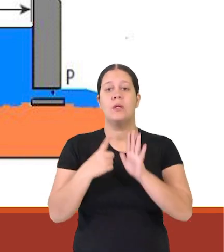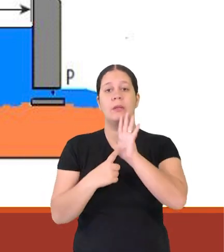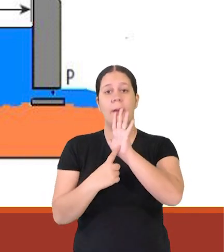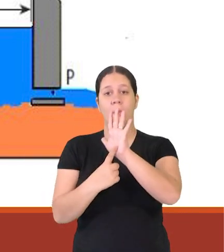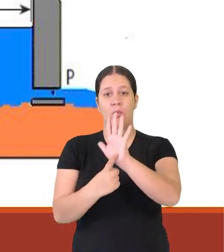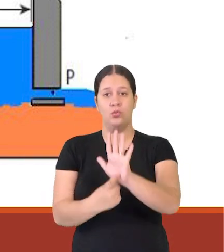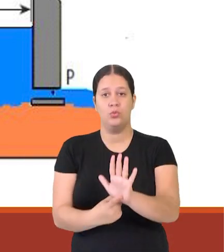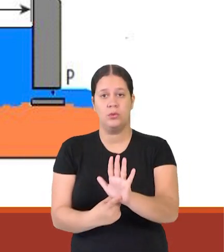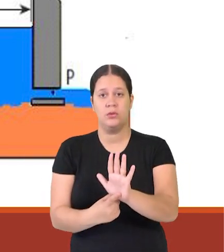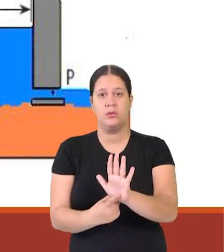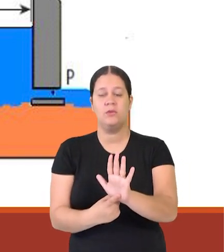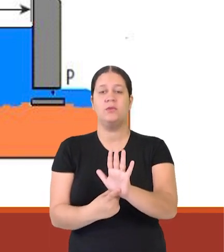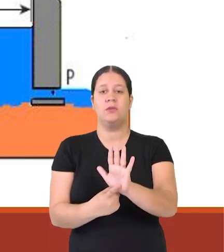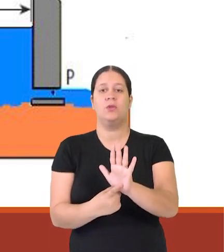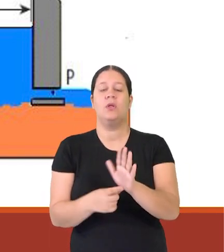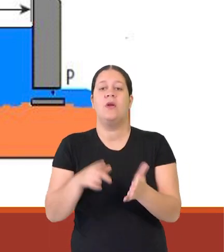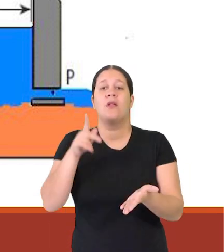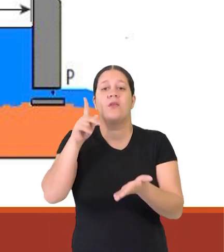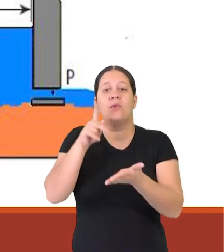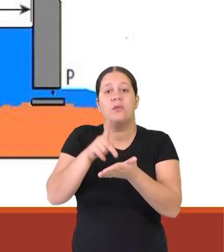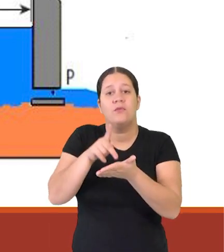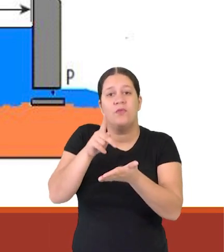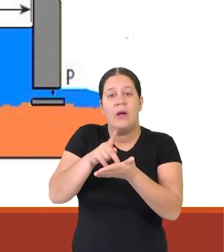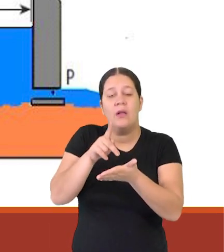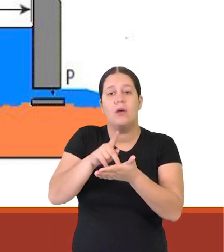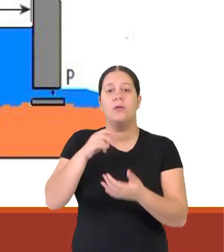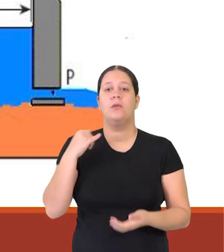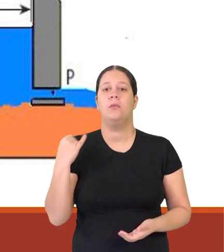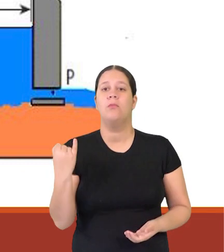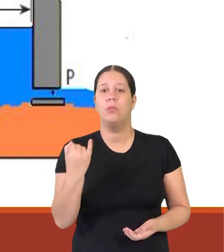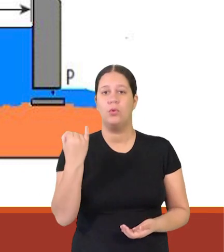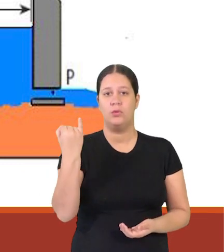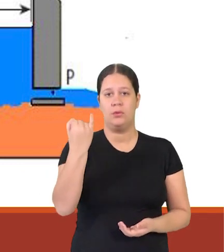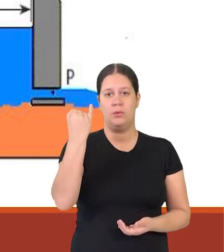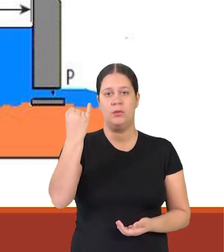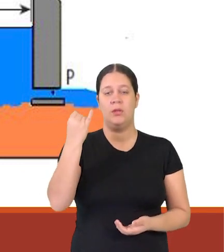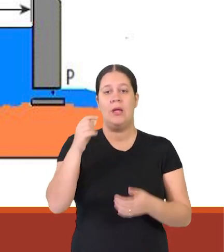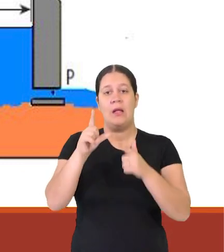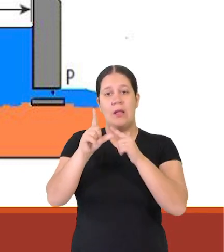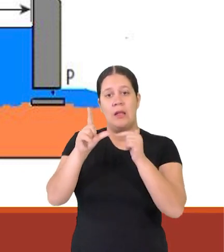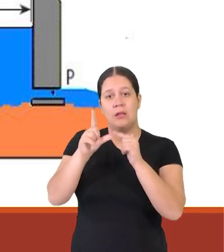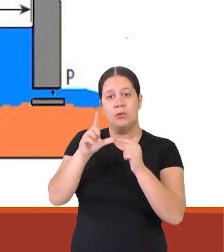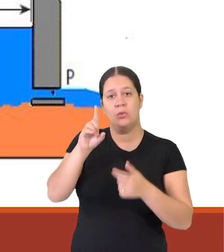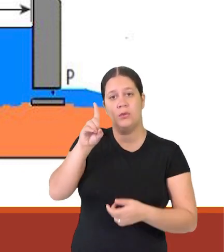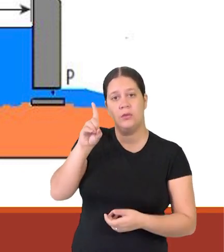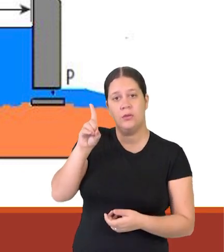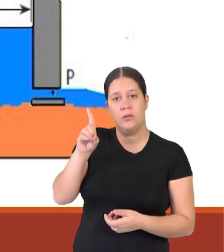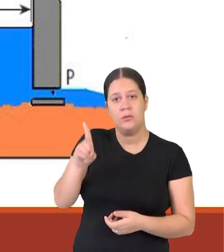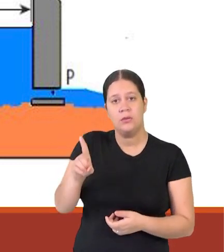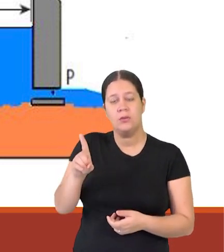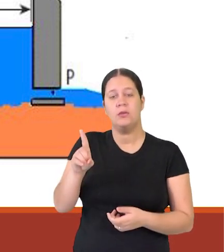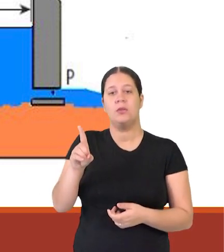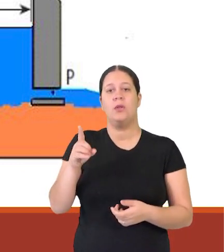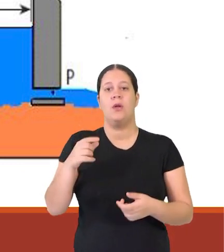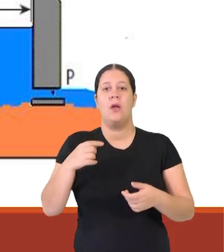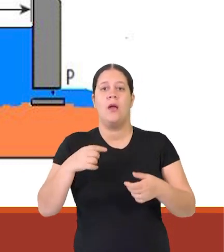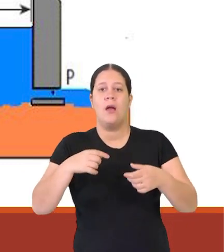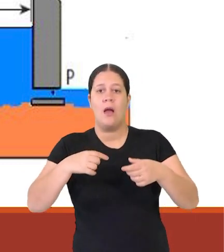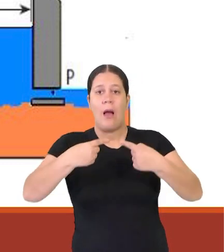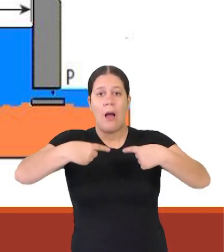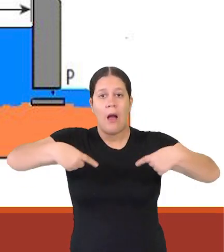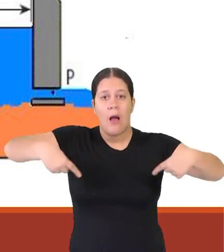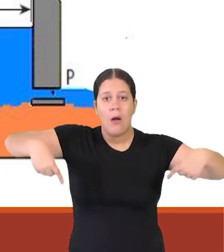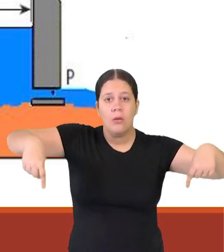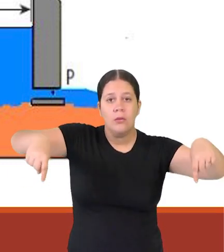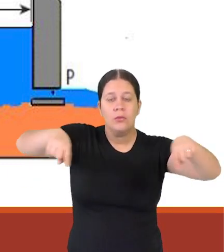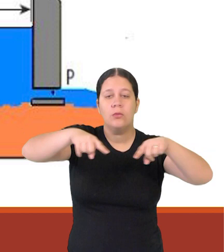mostrar ali. A altura que é, de fato, importante. Letra D, largura da barragem remete